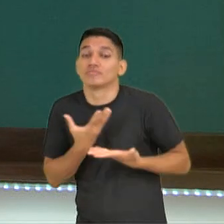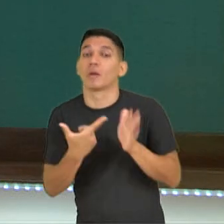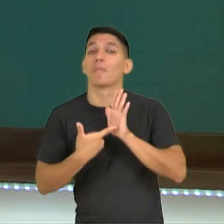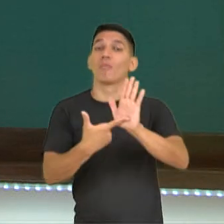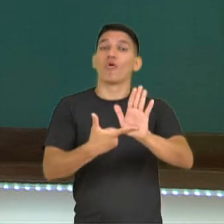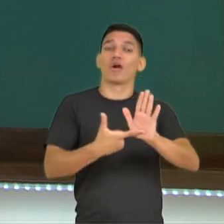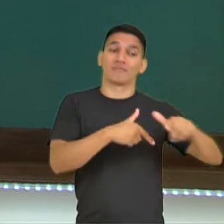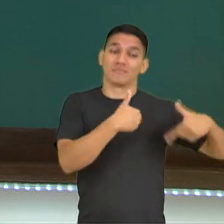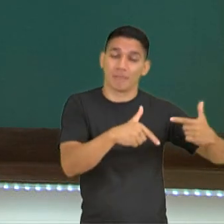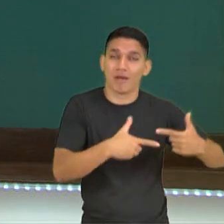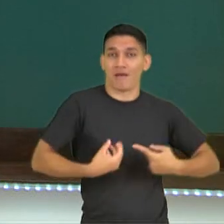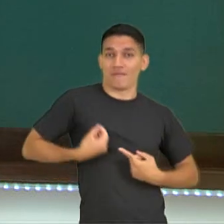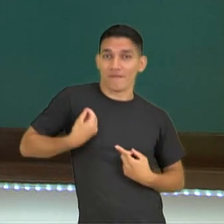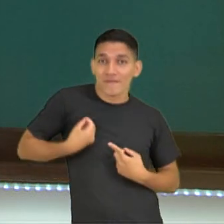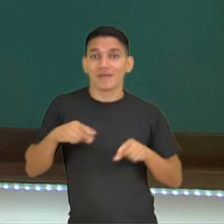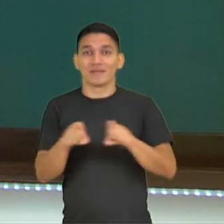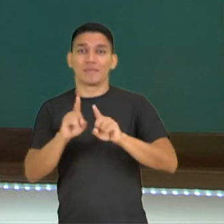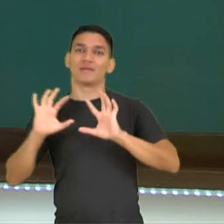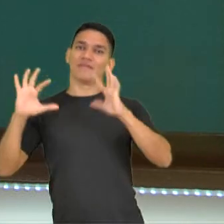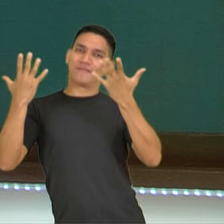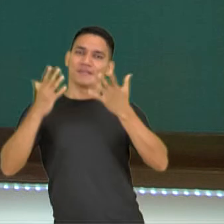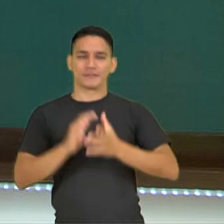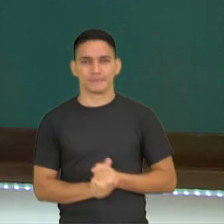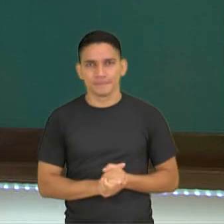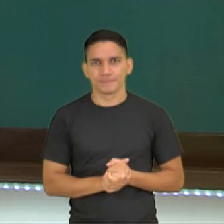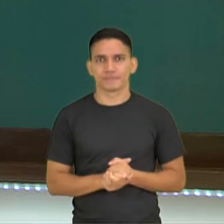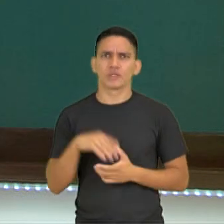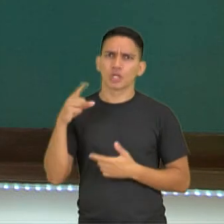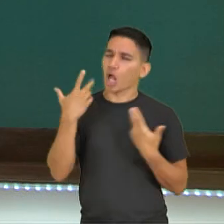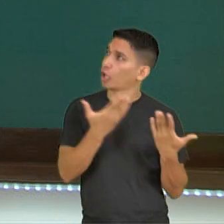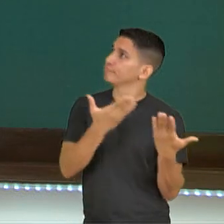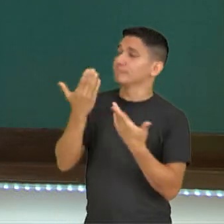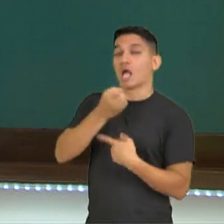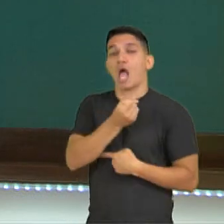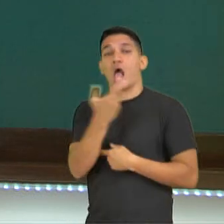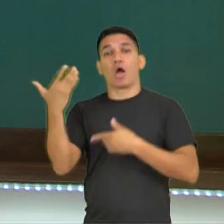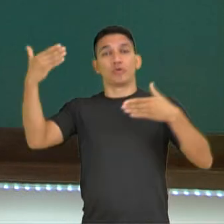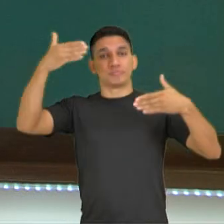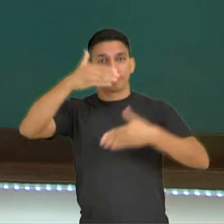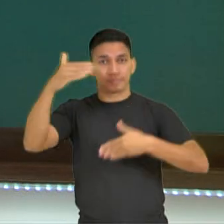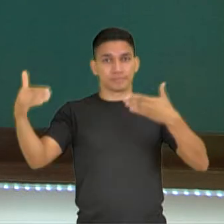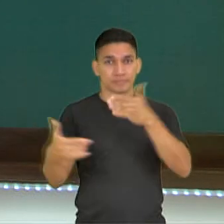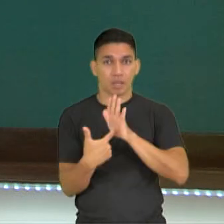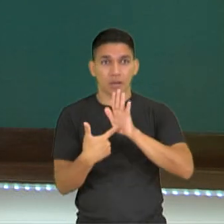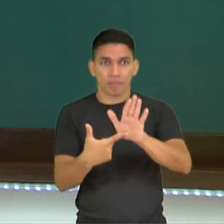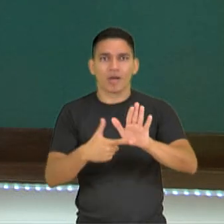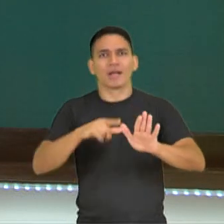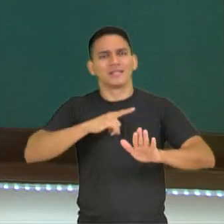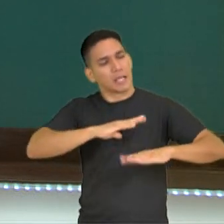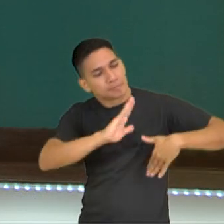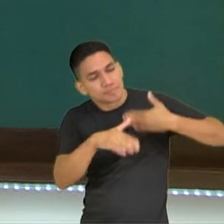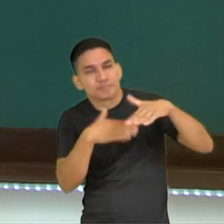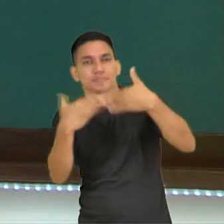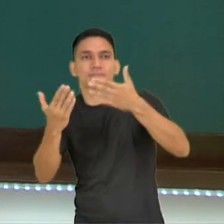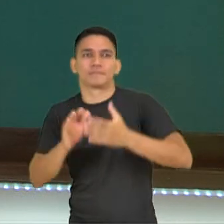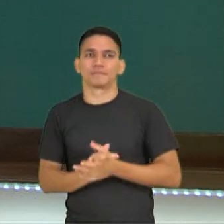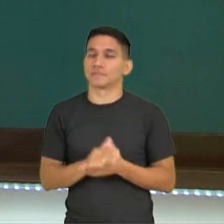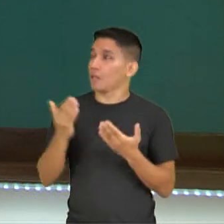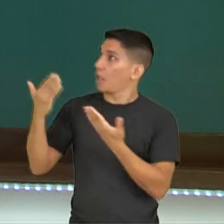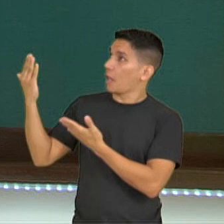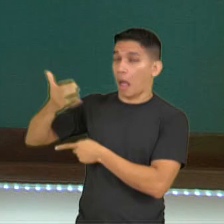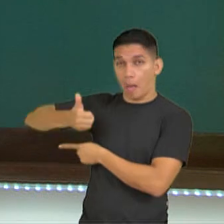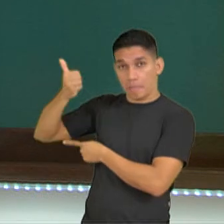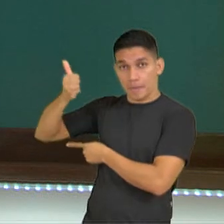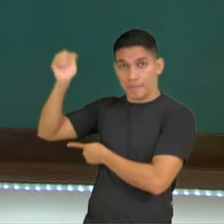de festejar. A gente vai acompanhar alguns slides que mostram essa evolução. Numa